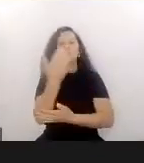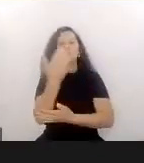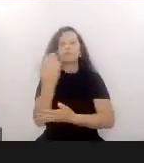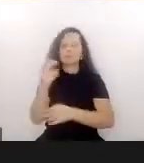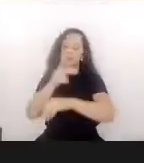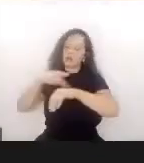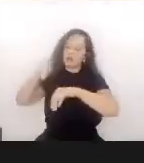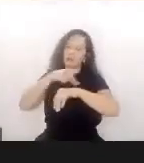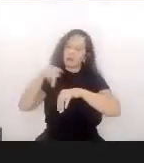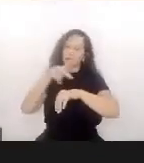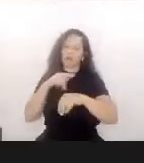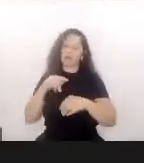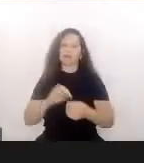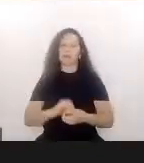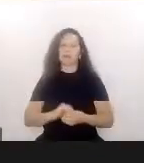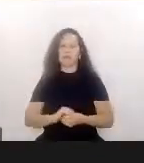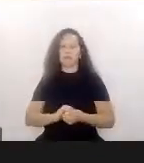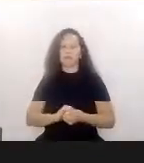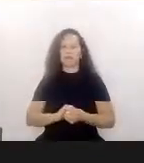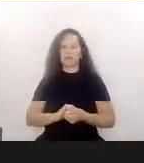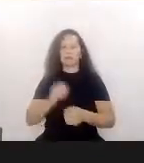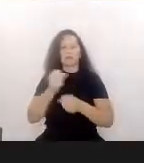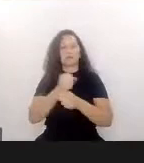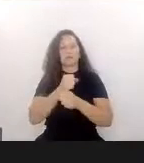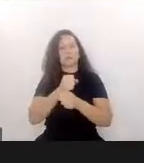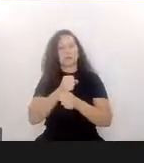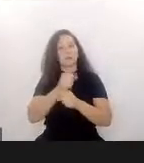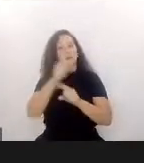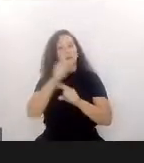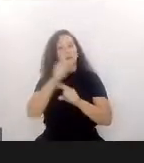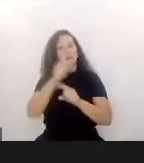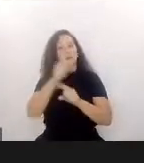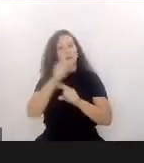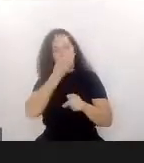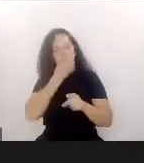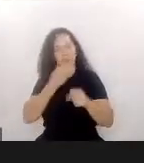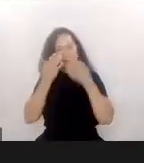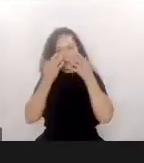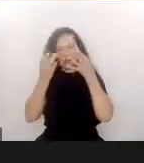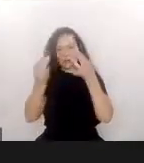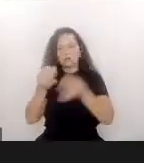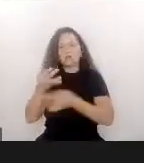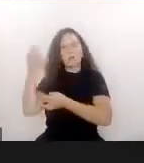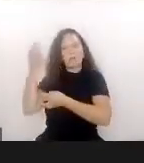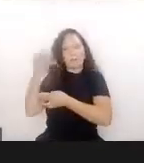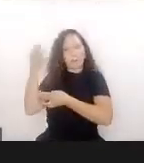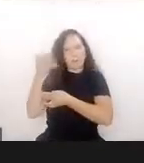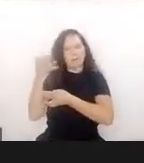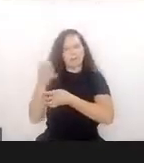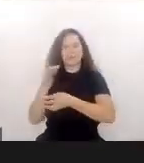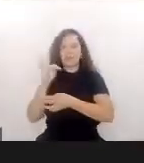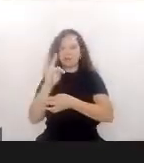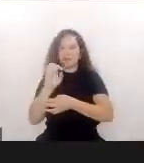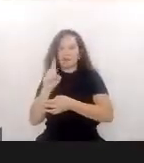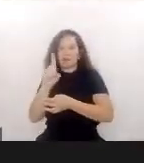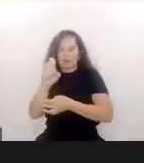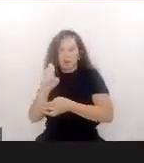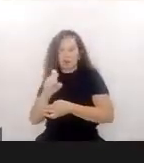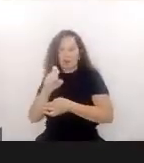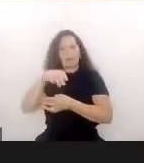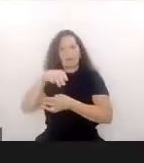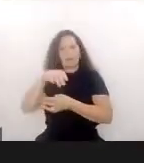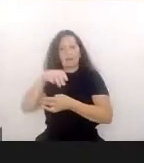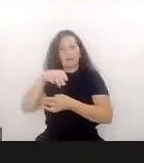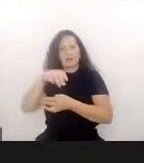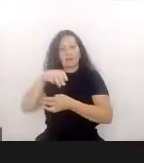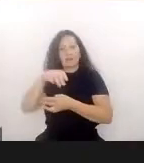Em dezembro, eu dei uma palestra para o evento do TEDx MIT, que também era para ser presencial,